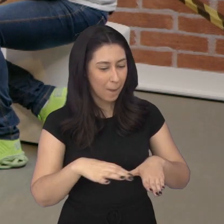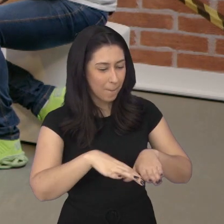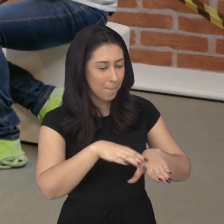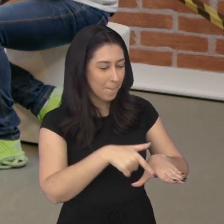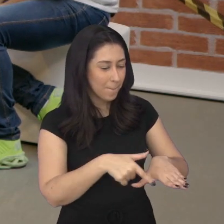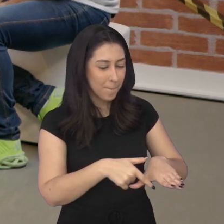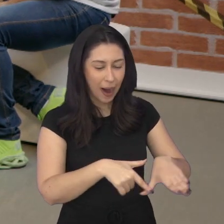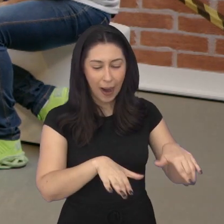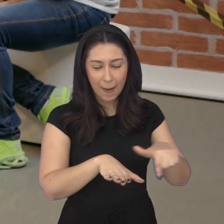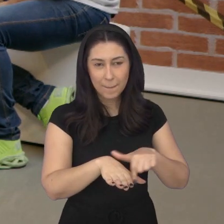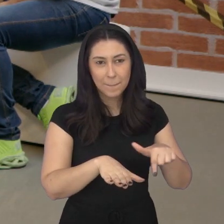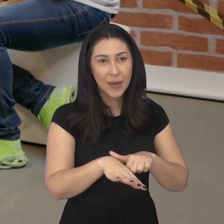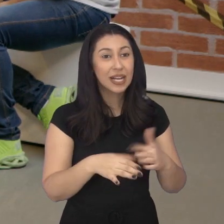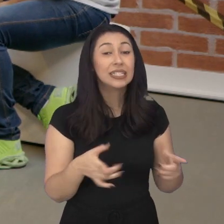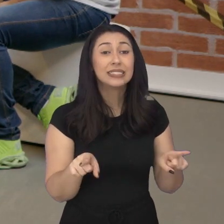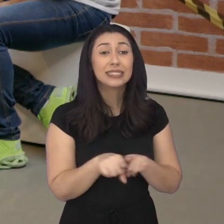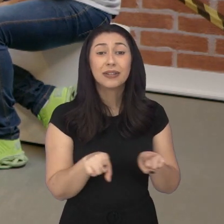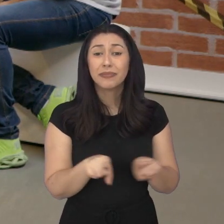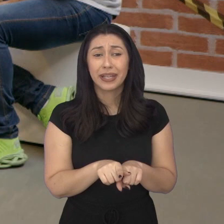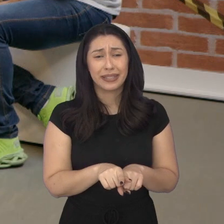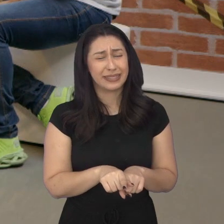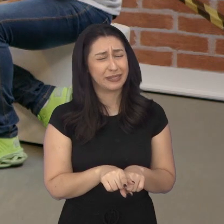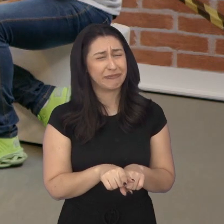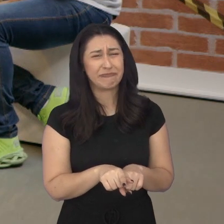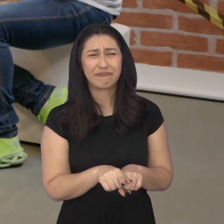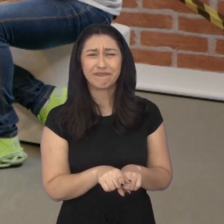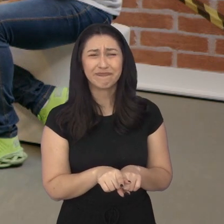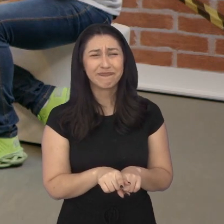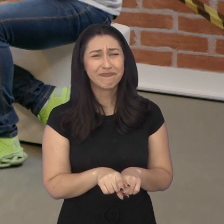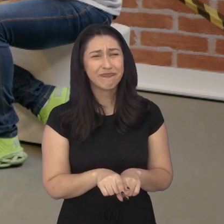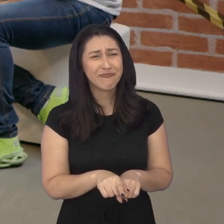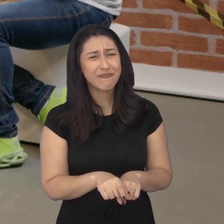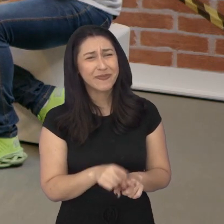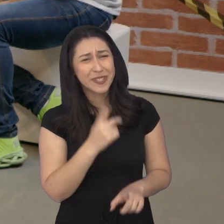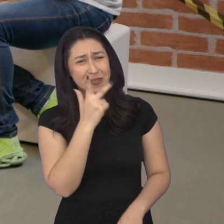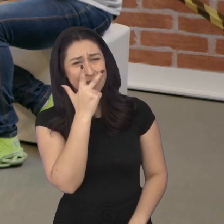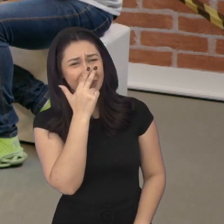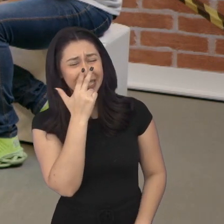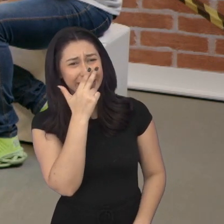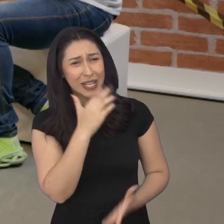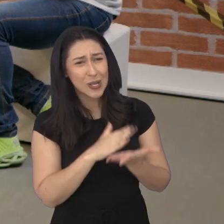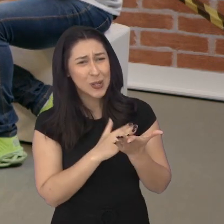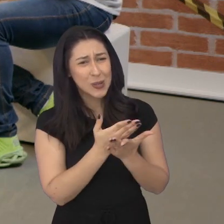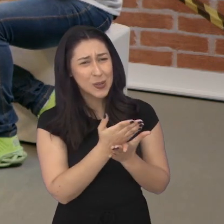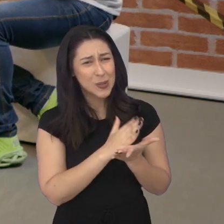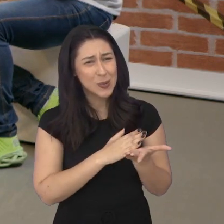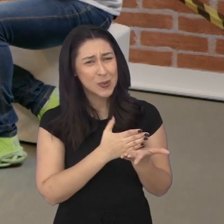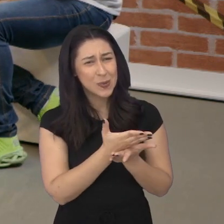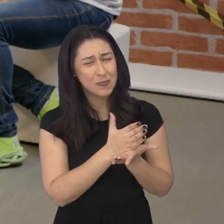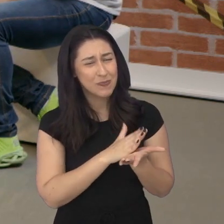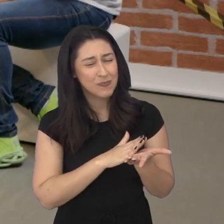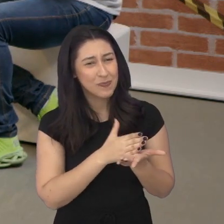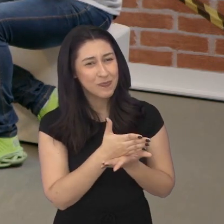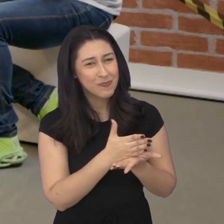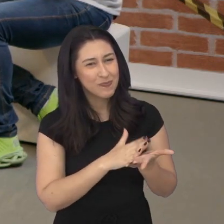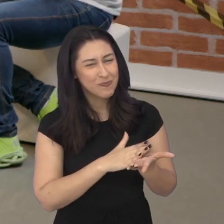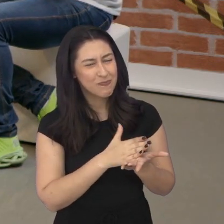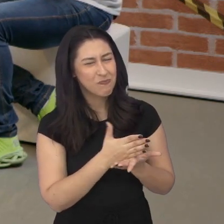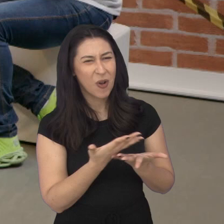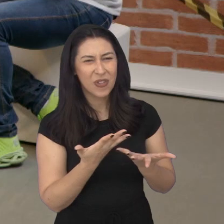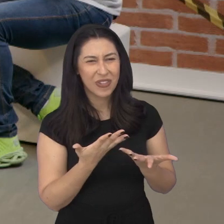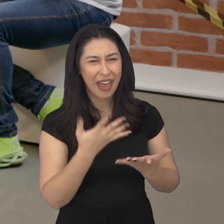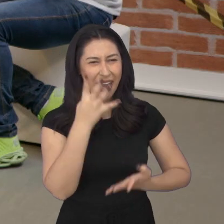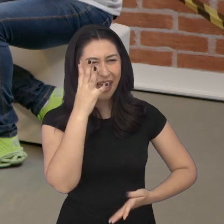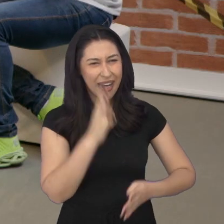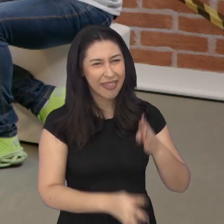ser com listras de tigre. E não, fora que também isso parece também que nem pra nadar realmente, nem parece que tem tanta assim, né? Tecnologia